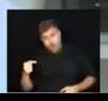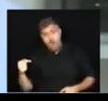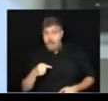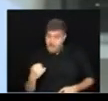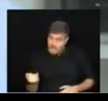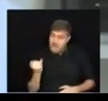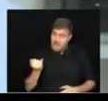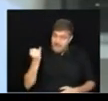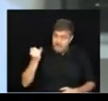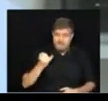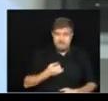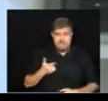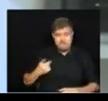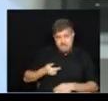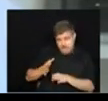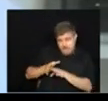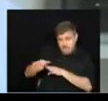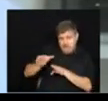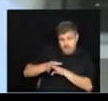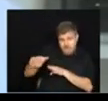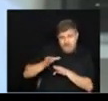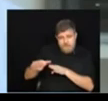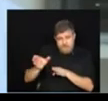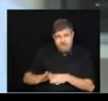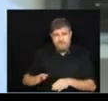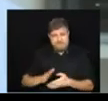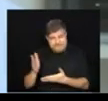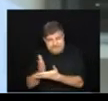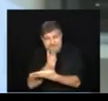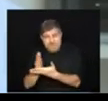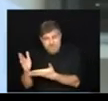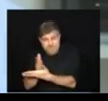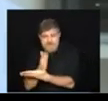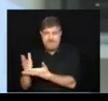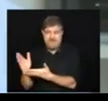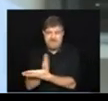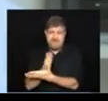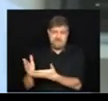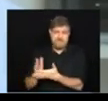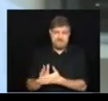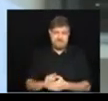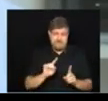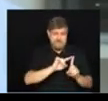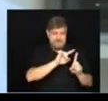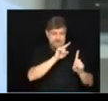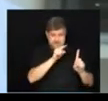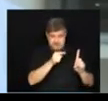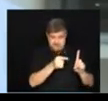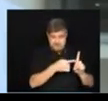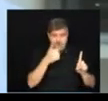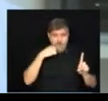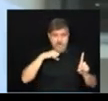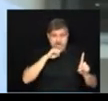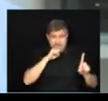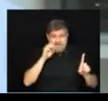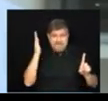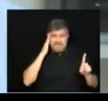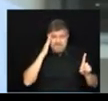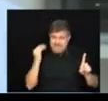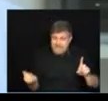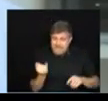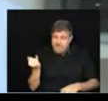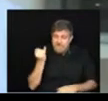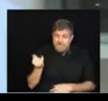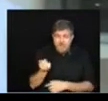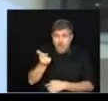isso daqui não é bem assim. Tudo isso precisa ser filtrado. E durante a gestação, mãezinha, muito importante, mais uma